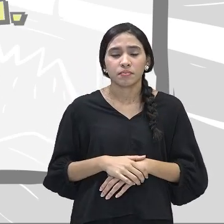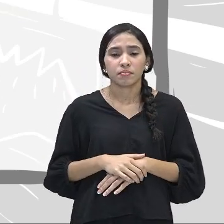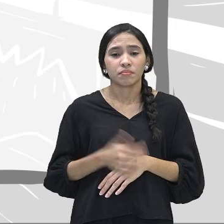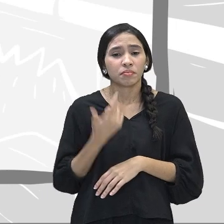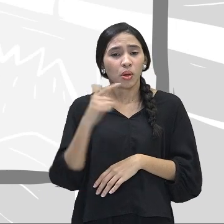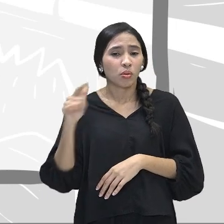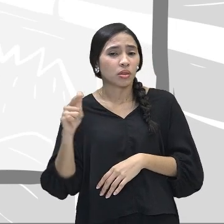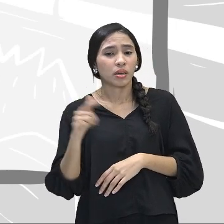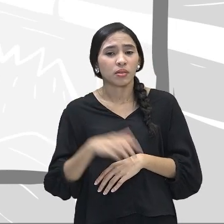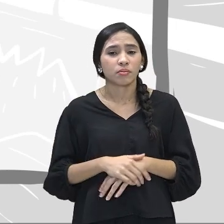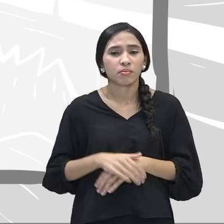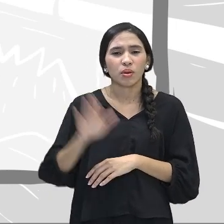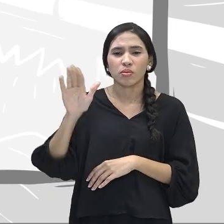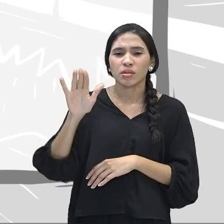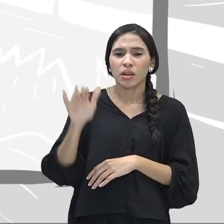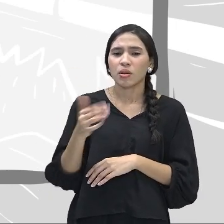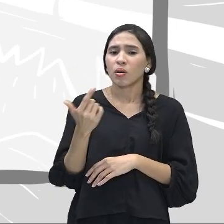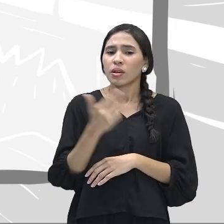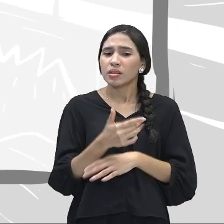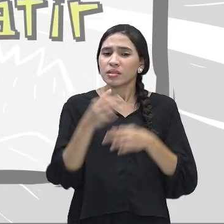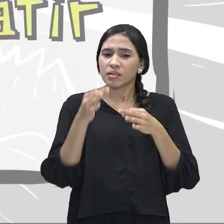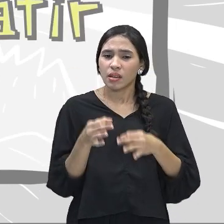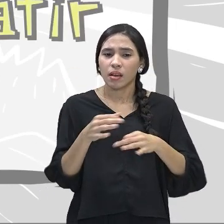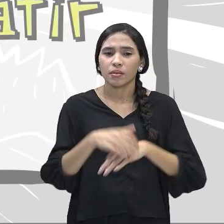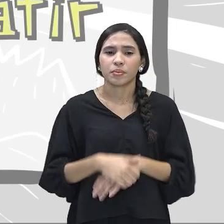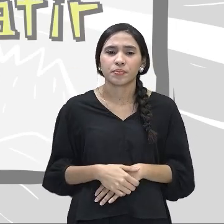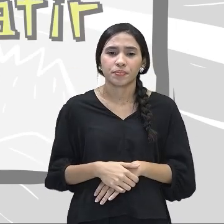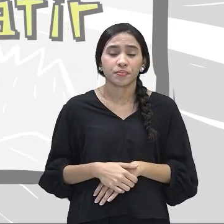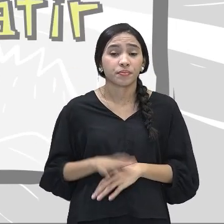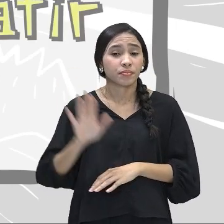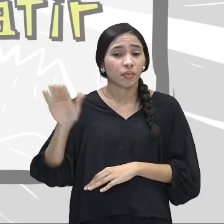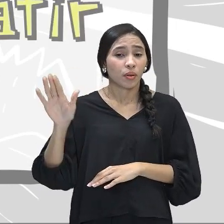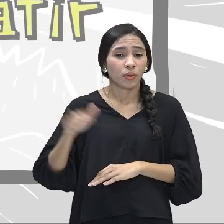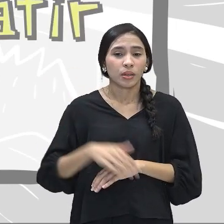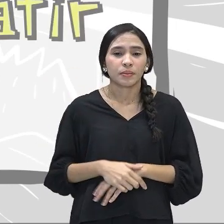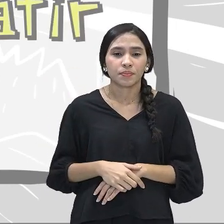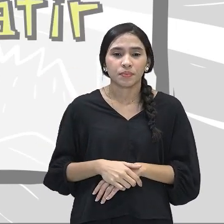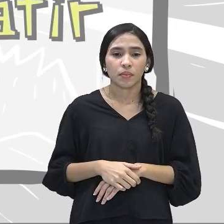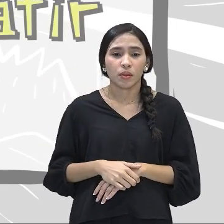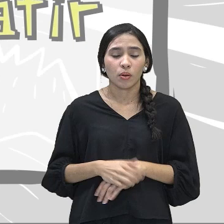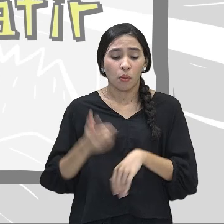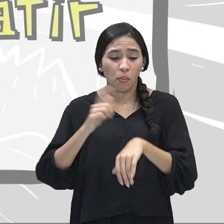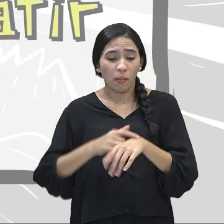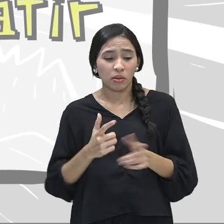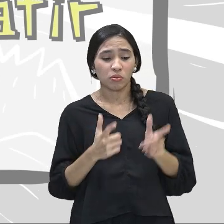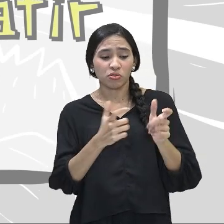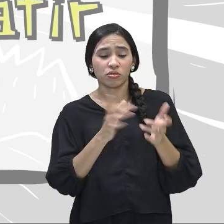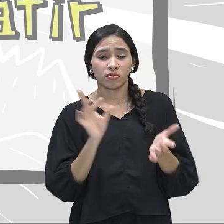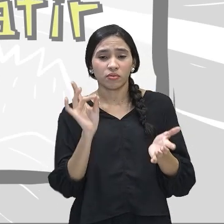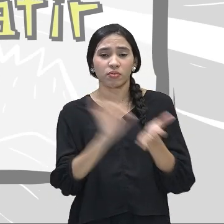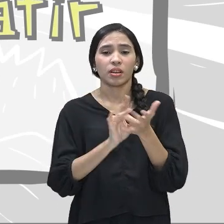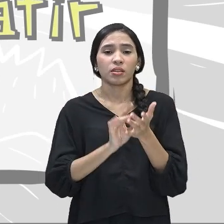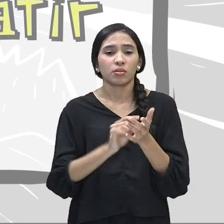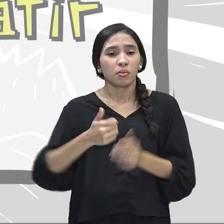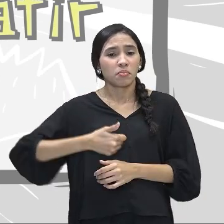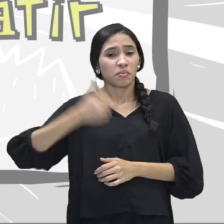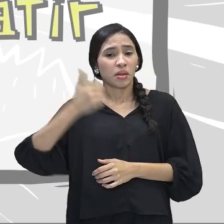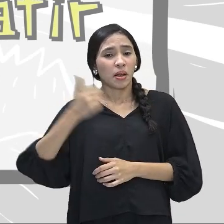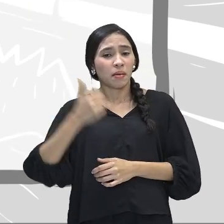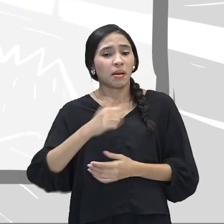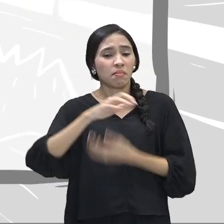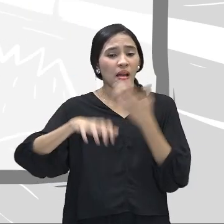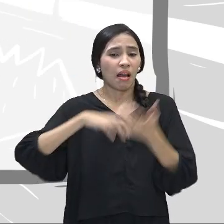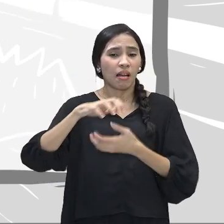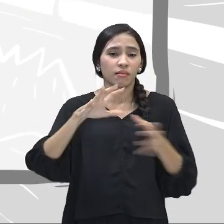abusões. O senhor ri certas risadas. Olhe, quando é tiro de verdade, primeiro a cachorrada pega a